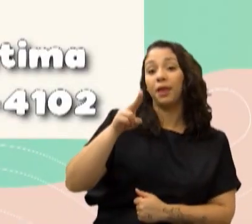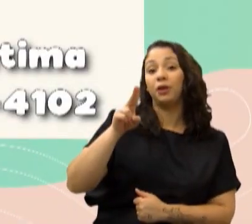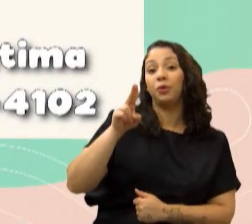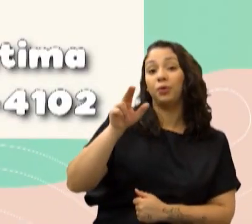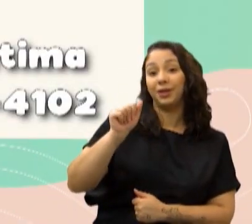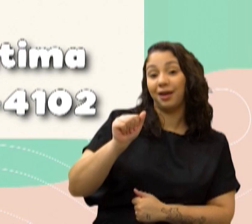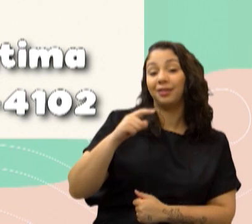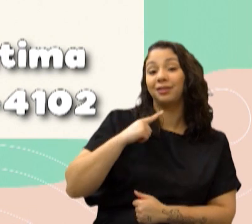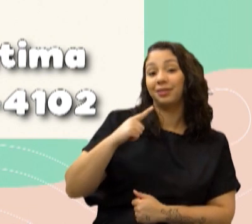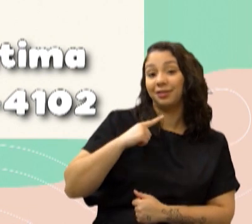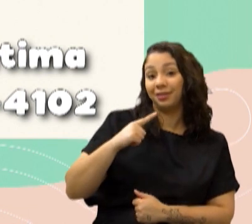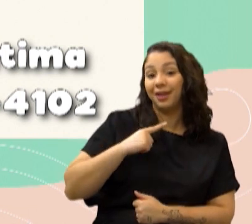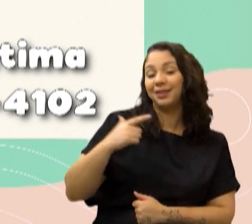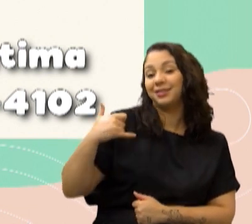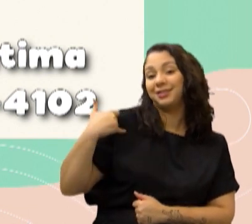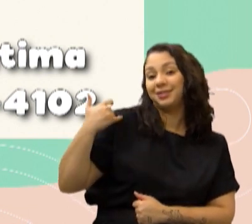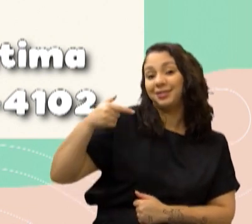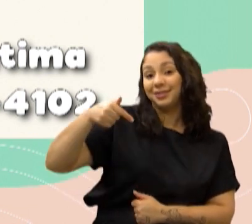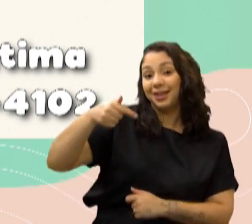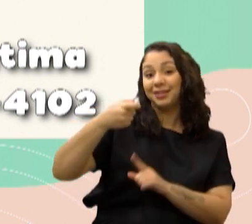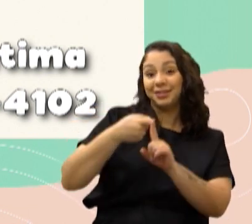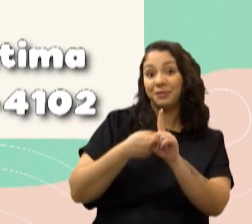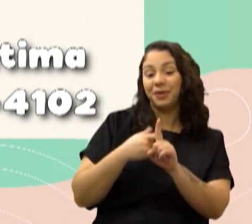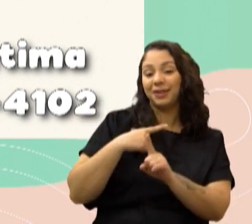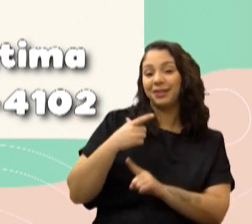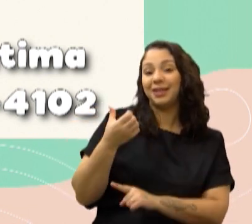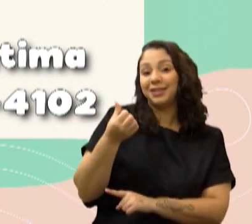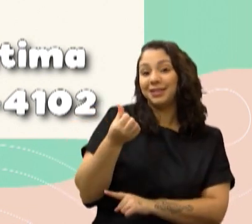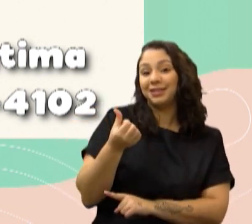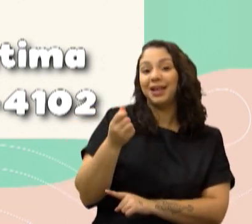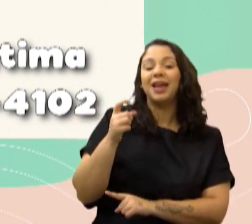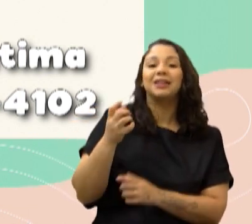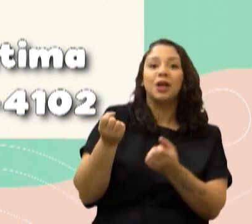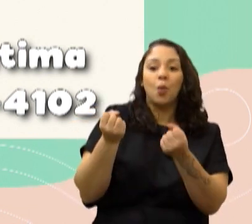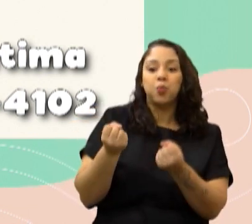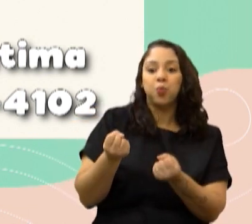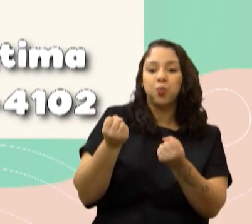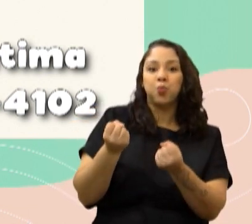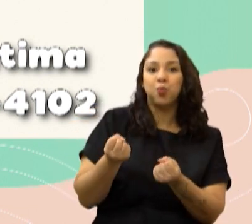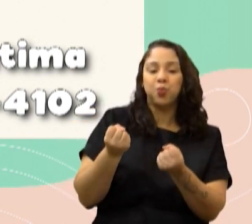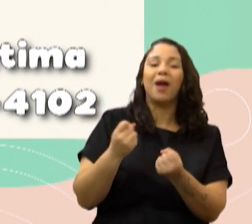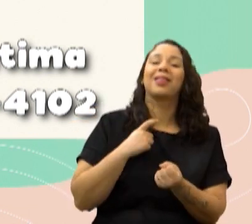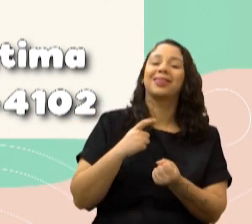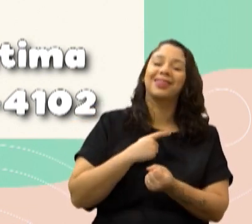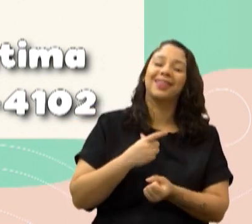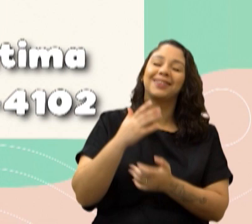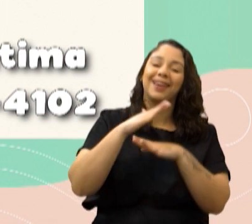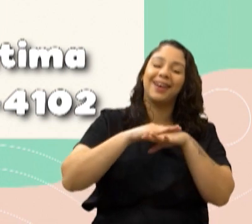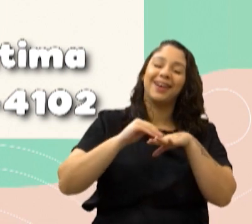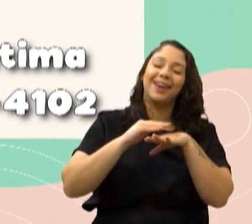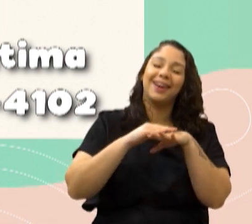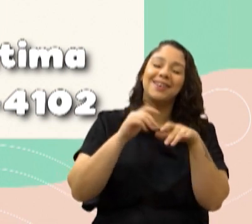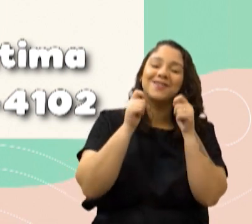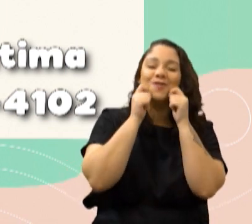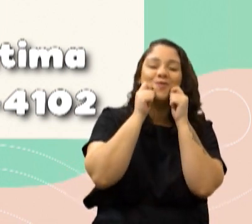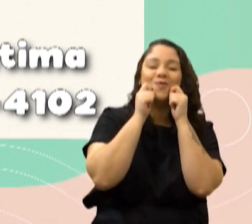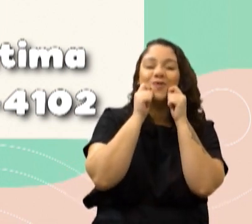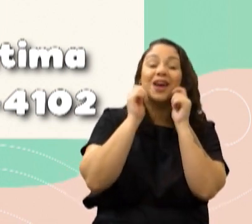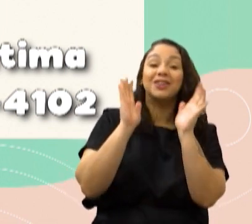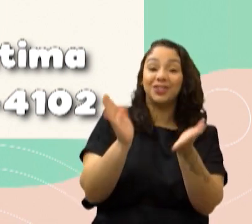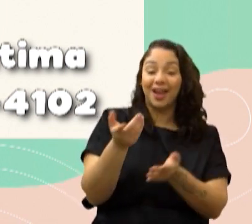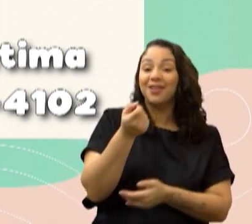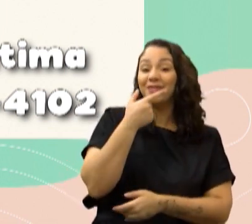uma filhotinha de aproximadamente 7 meses e 6,5 kg de puro dengo e carinho. Ela já